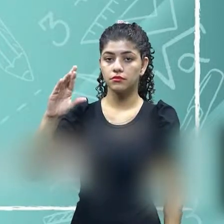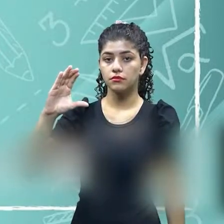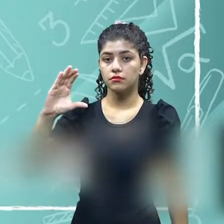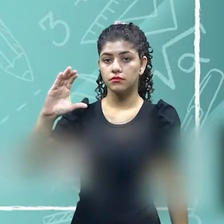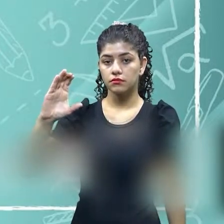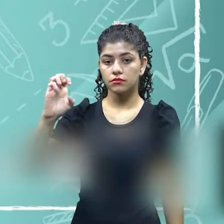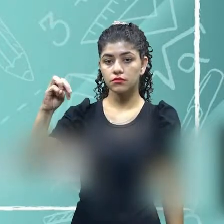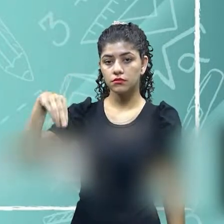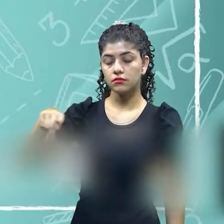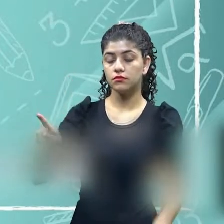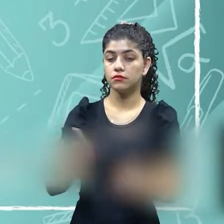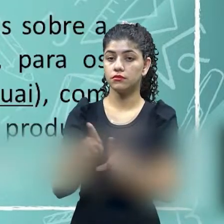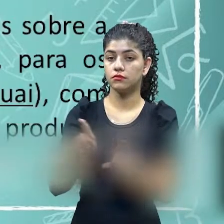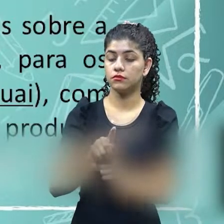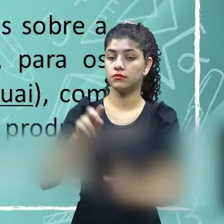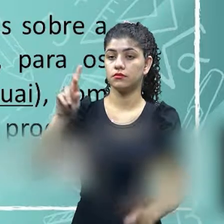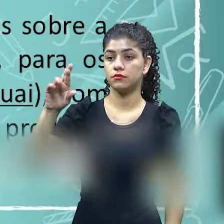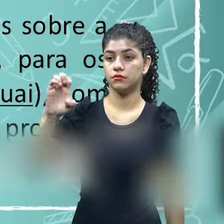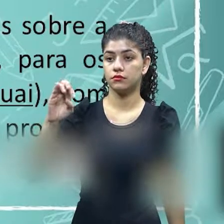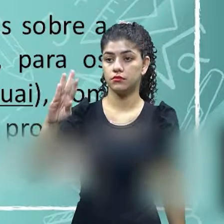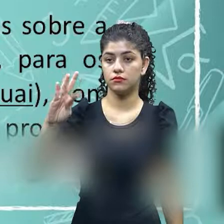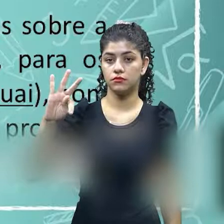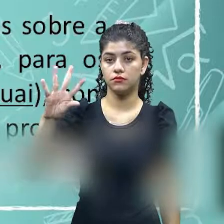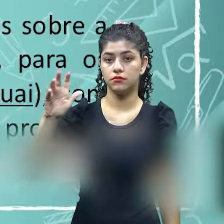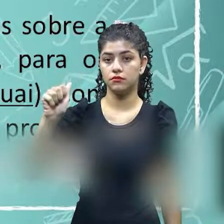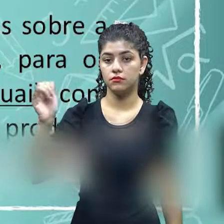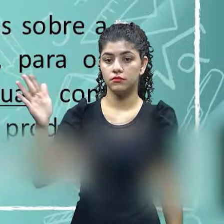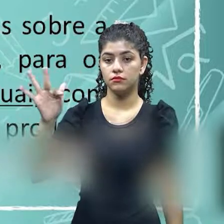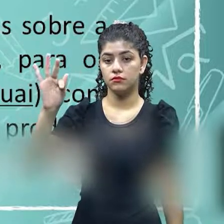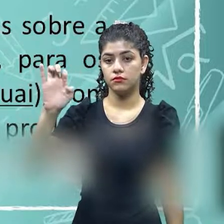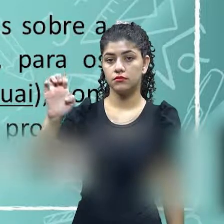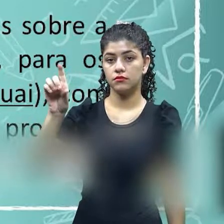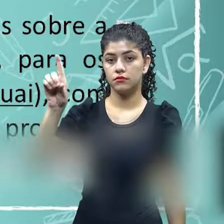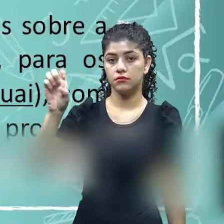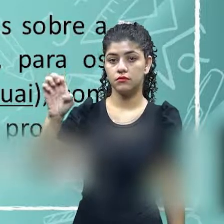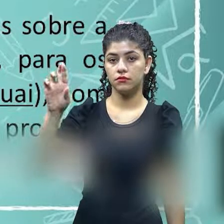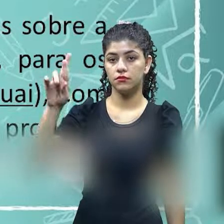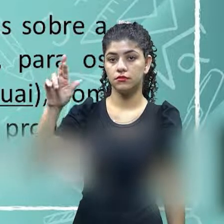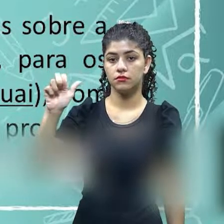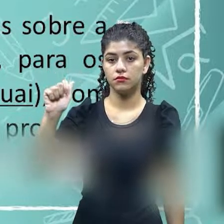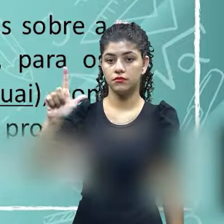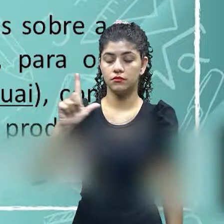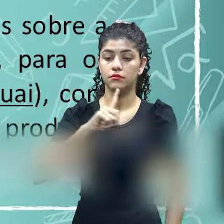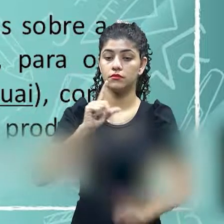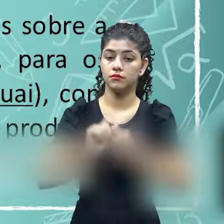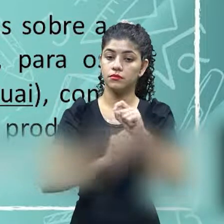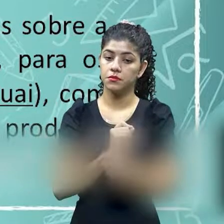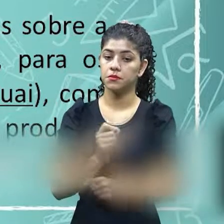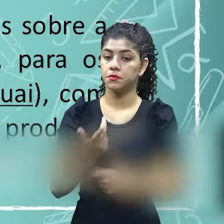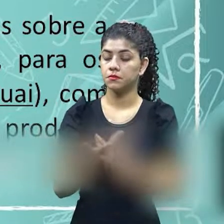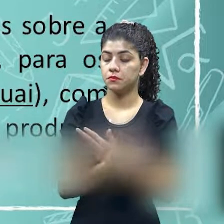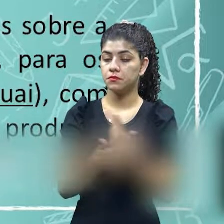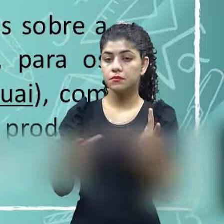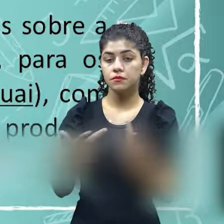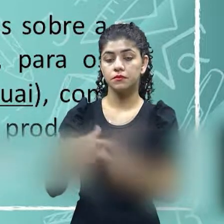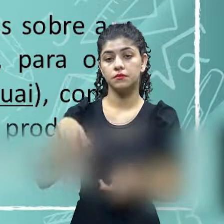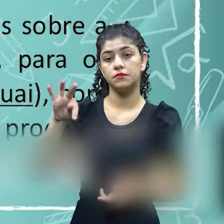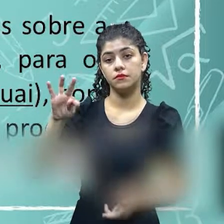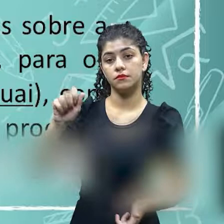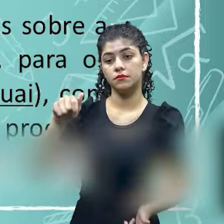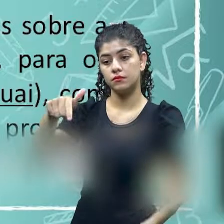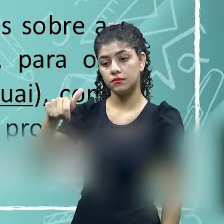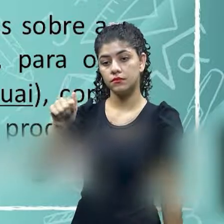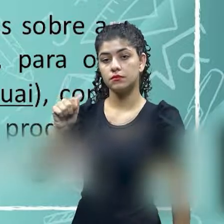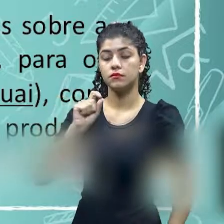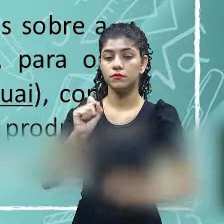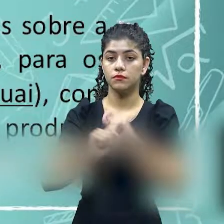a Receita Federal. Vamos ver agora a TEC, que é uma tarifa externa comum, uma taxa criada, uma